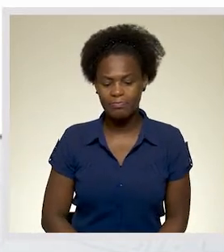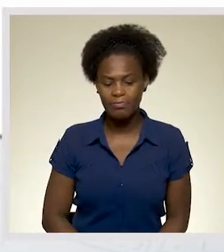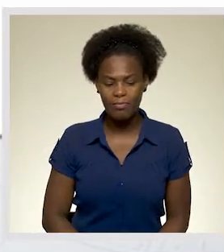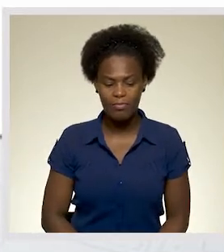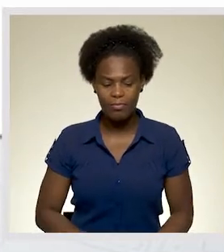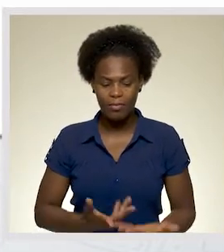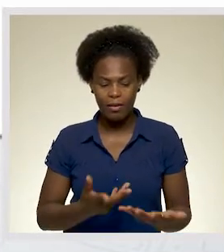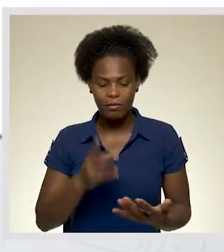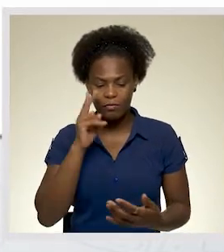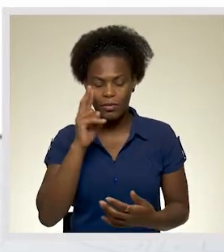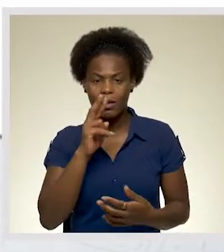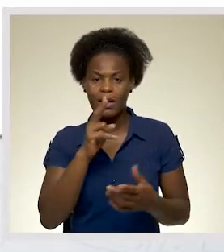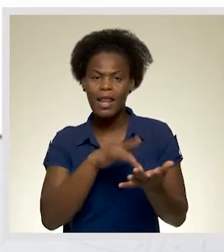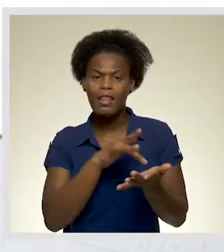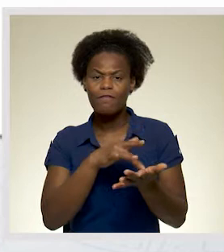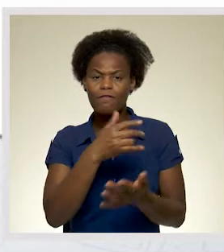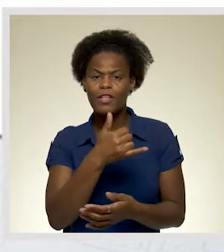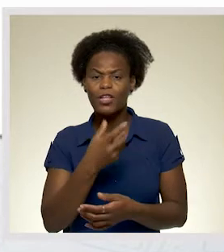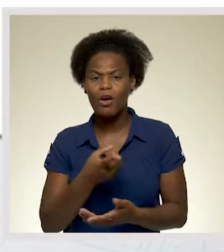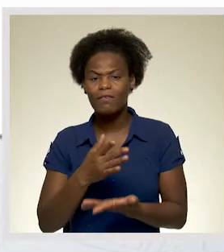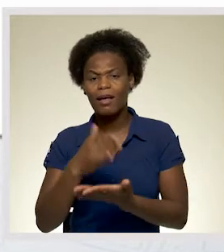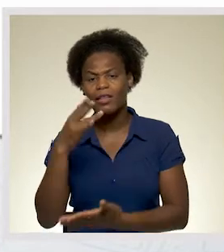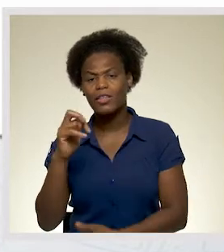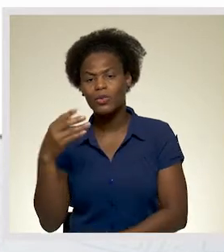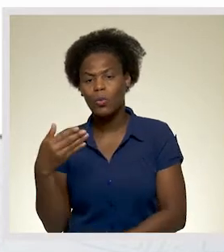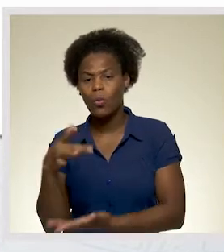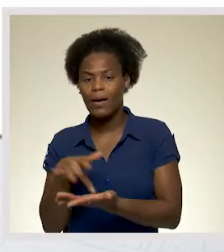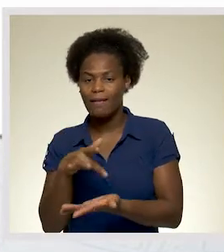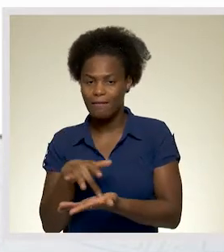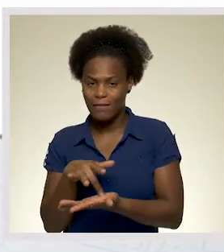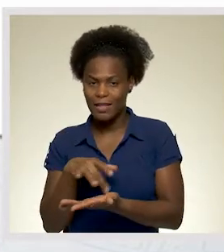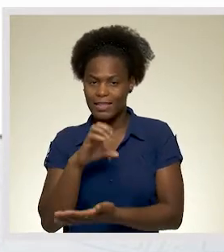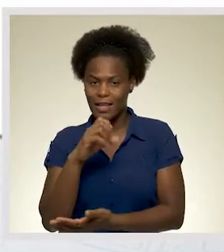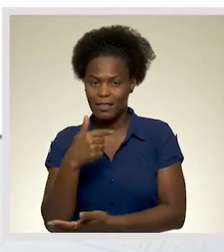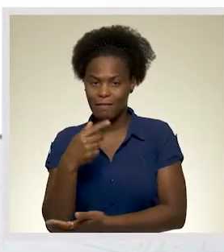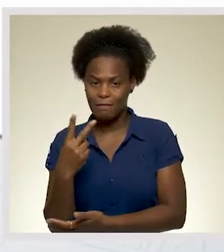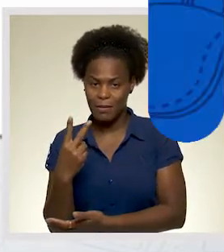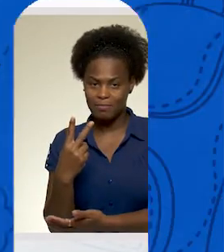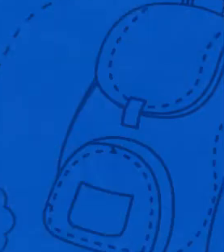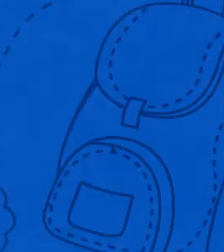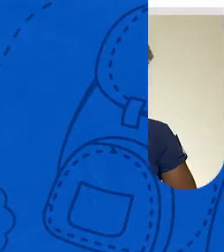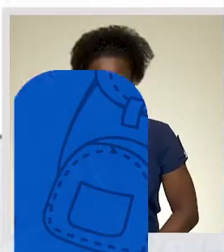Consulte as páginas de 29 a 31 do manual da CTV.